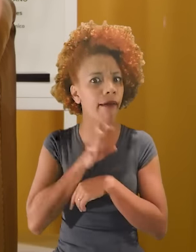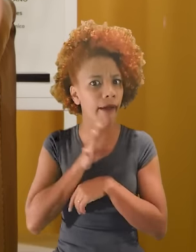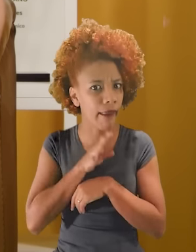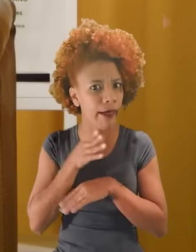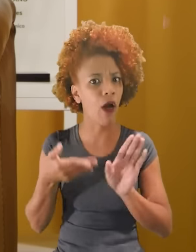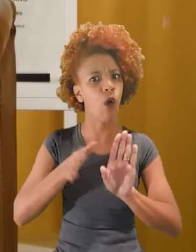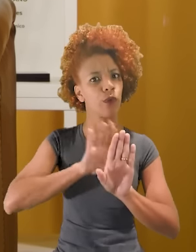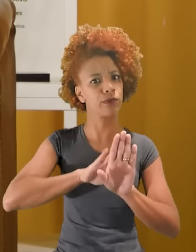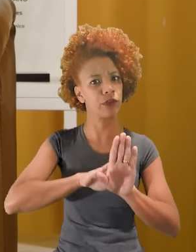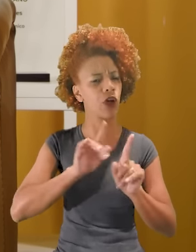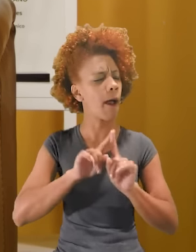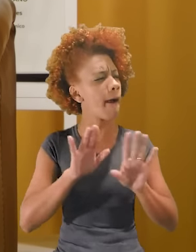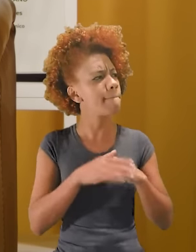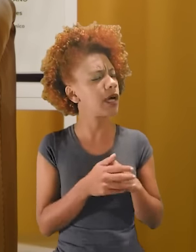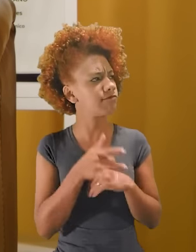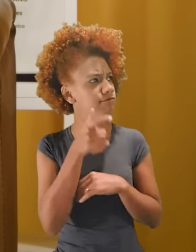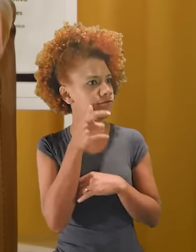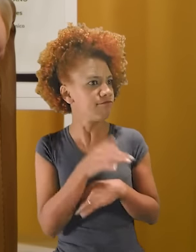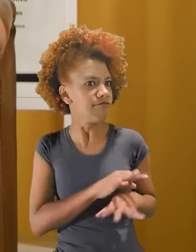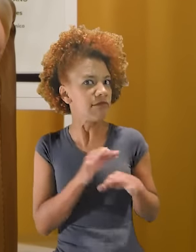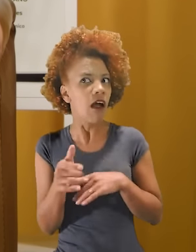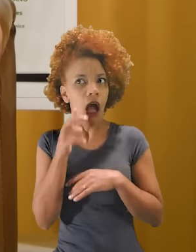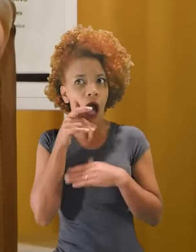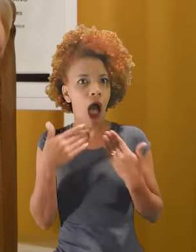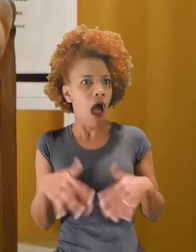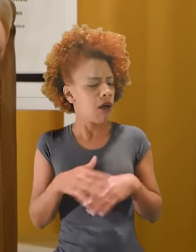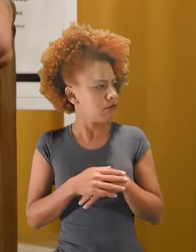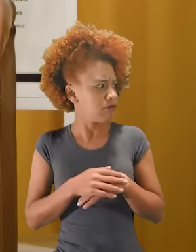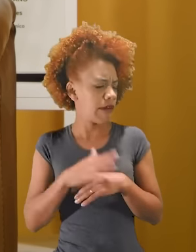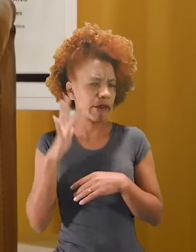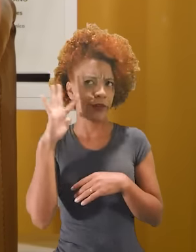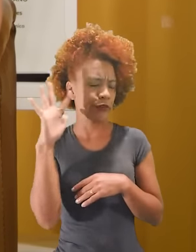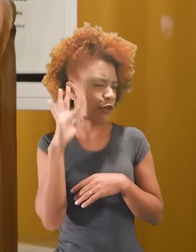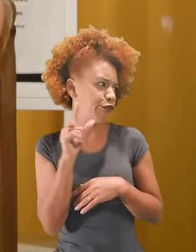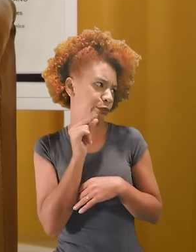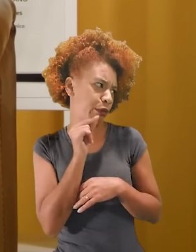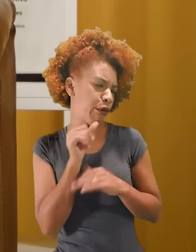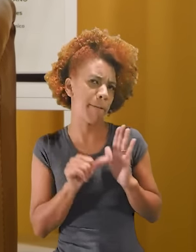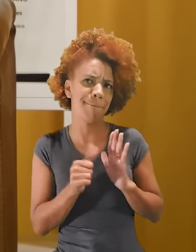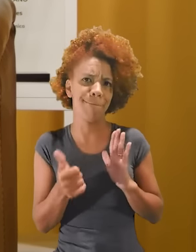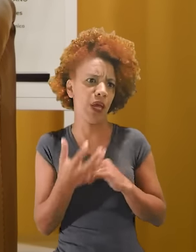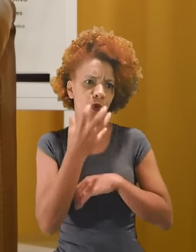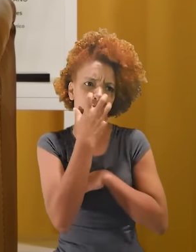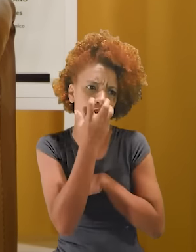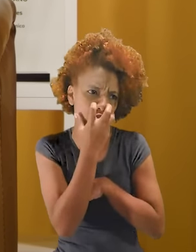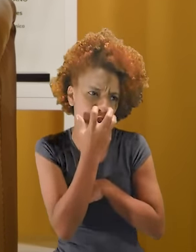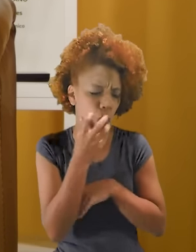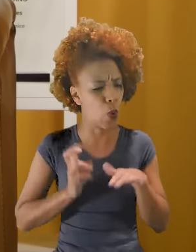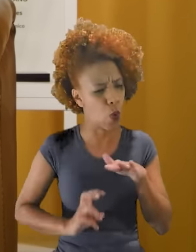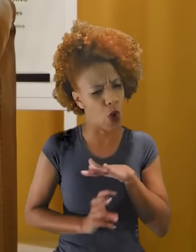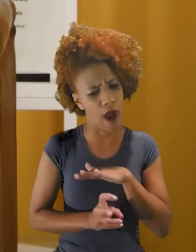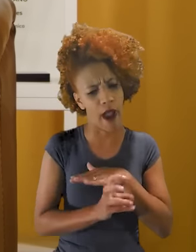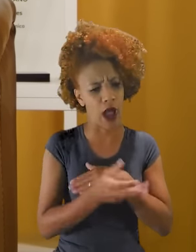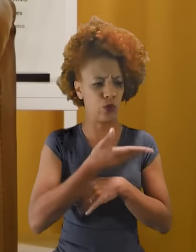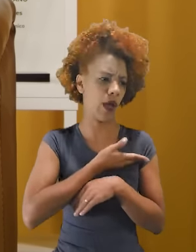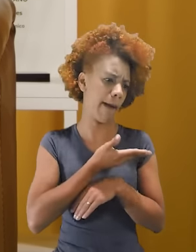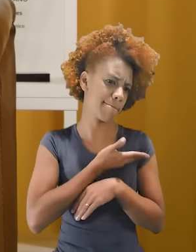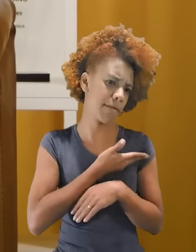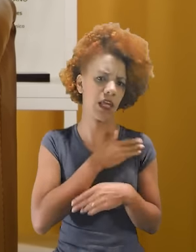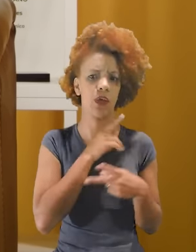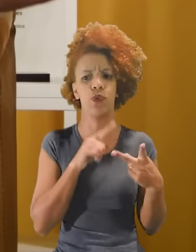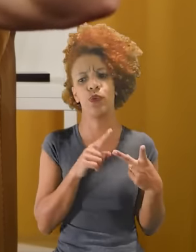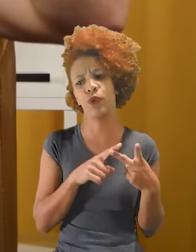legal os bastidores. Mas eu fiquei muito impressionado, que eu falei, cara, isso daqui é a ideia de um maconheiro. Primeira coisa que eu peguei, coisa, o cachorro, o rato tem um cachorro, sim,